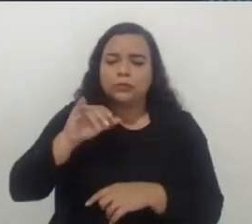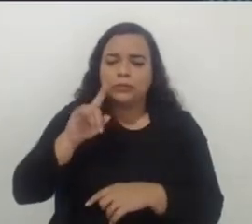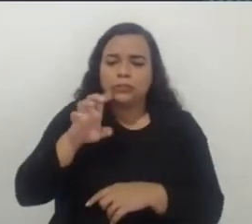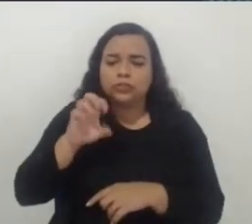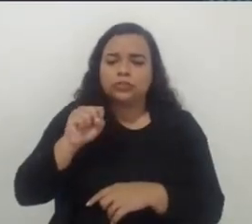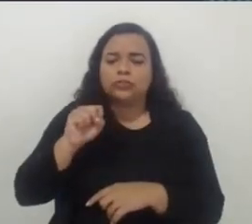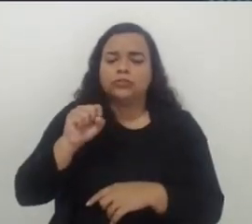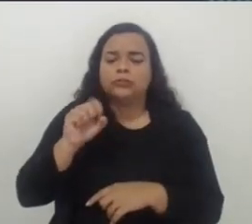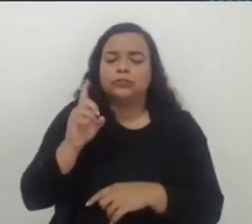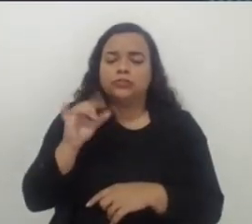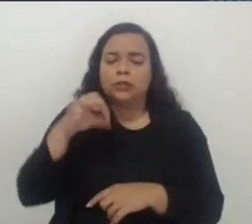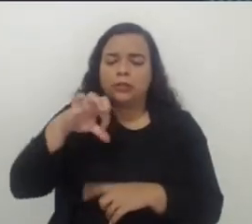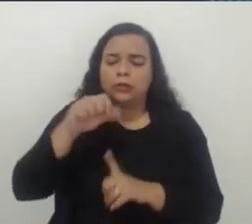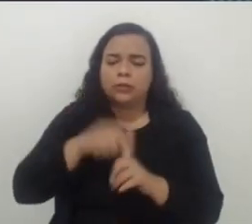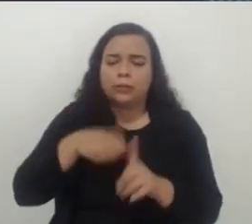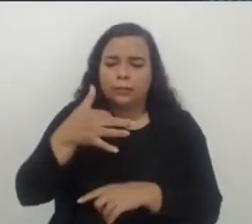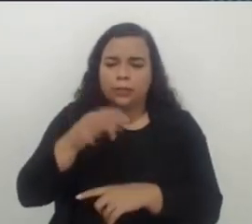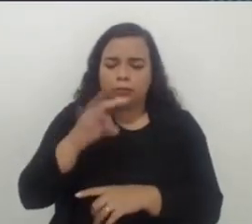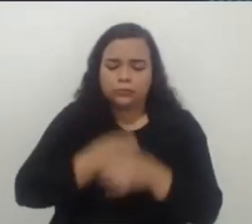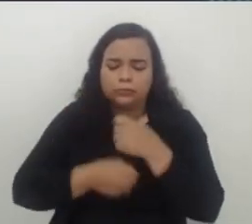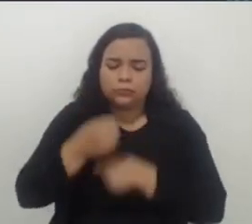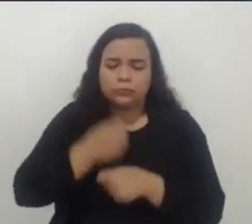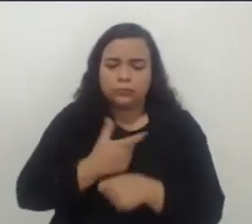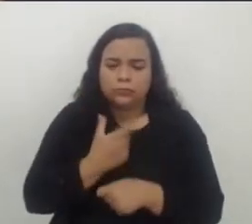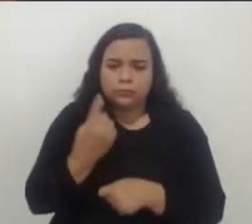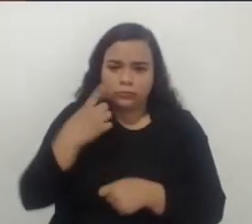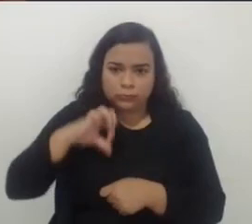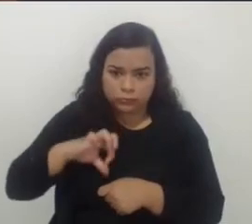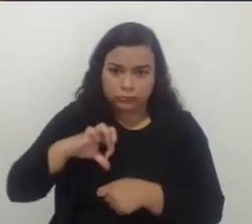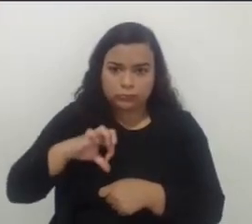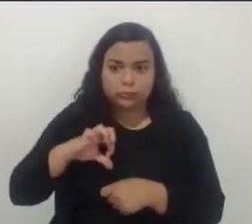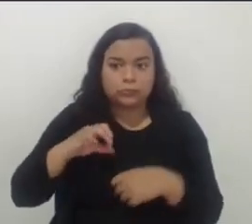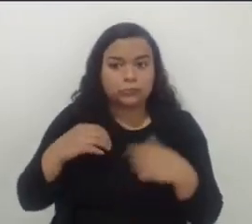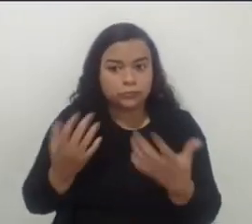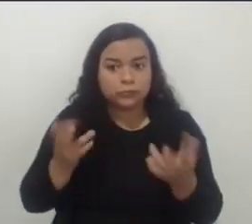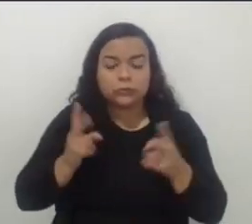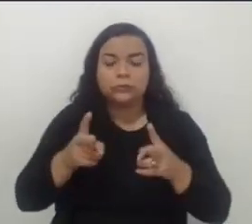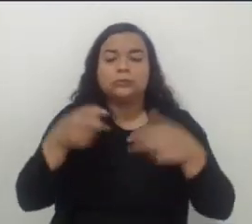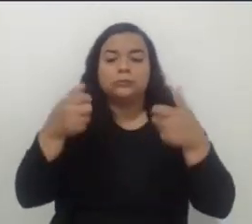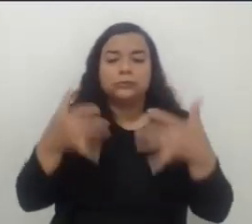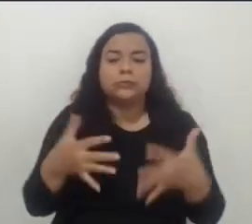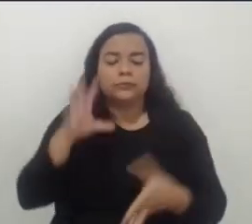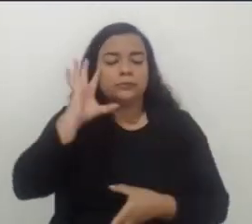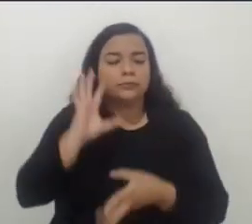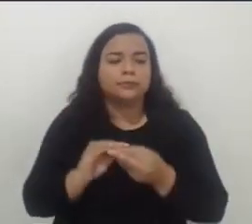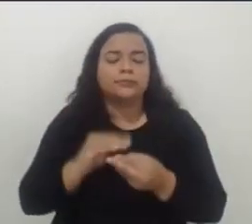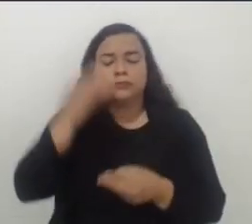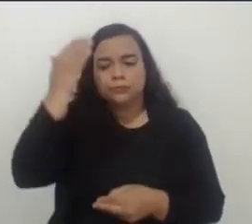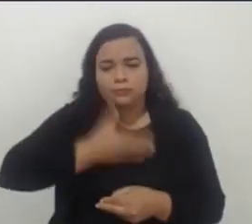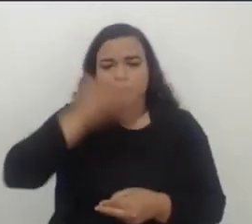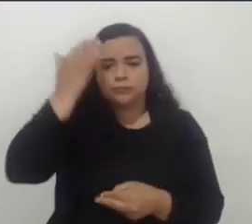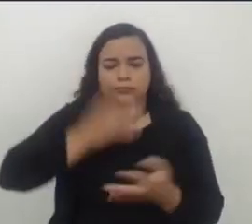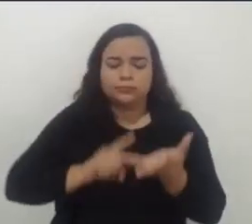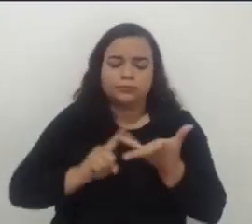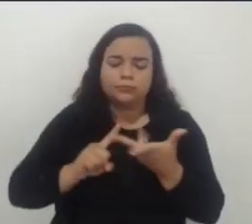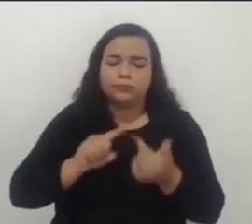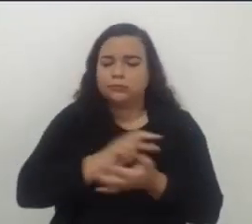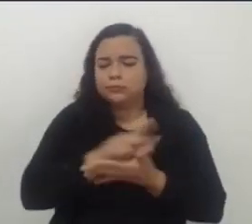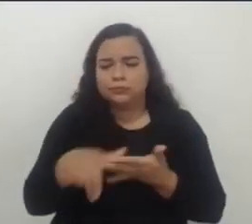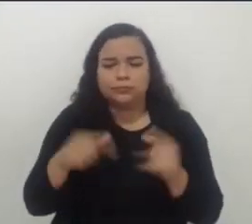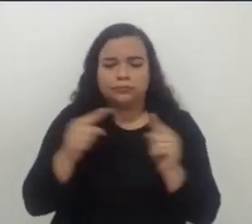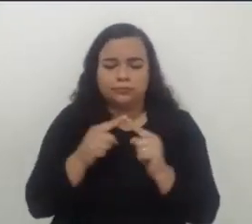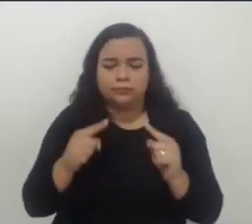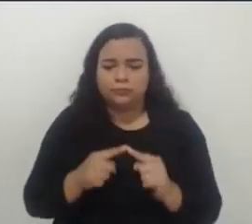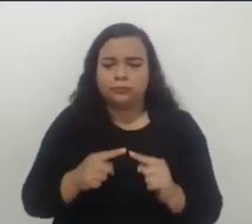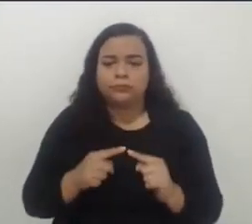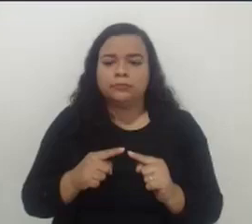9/10/2019. Sempre assim, elevando, evidenciando esse aspecto.